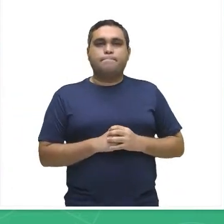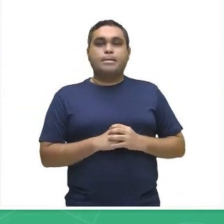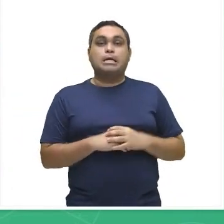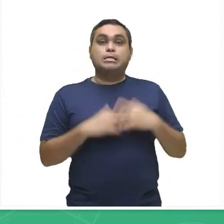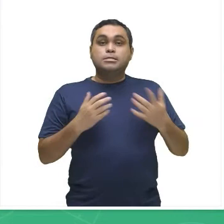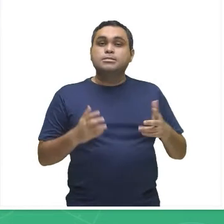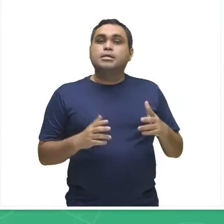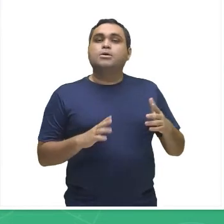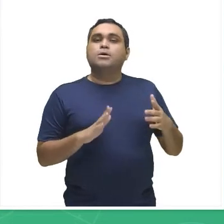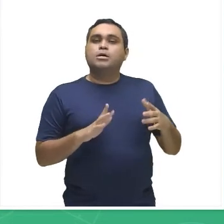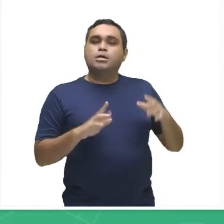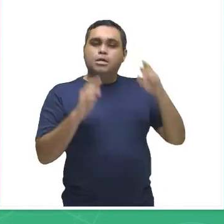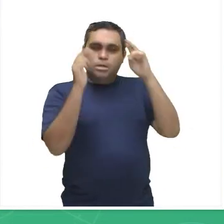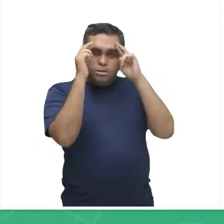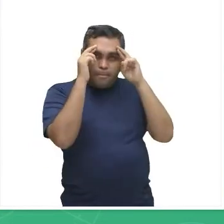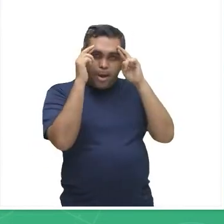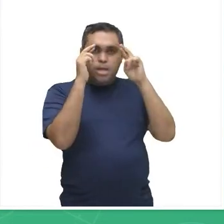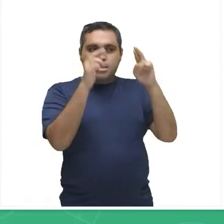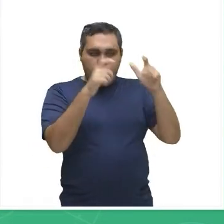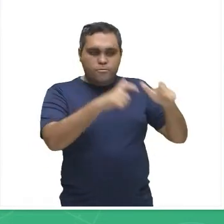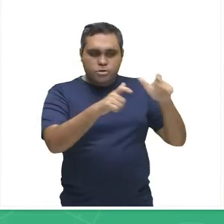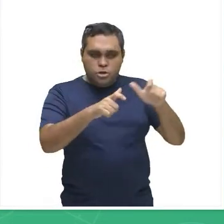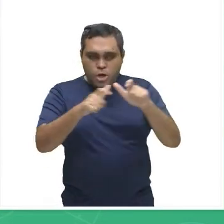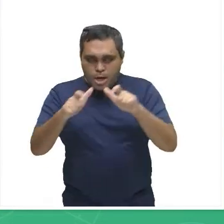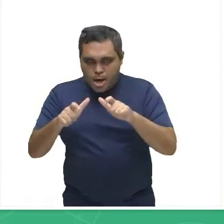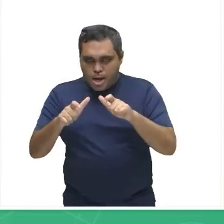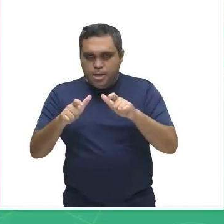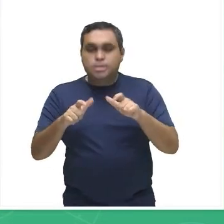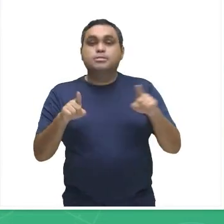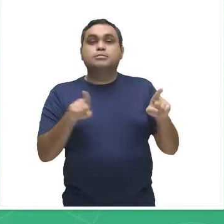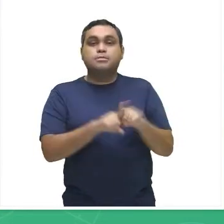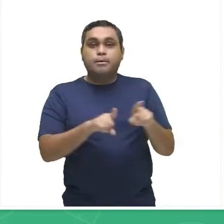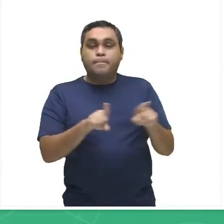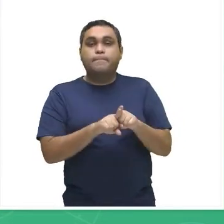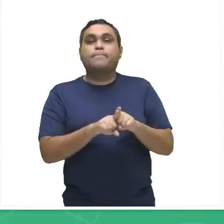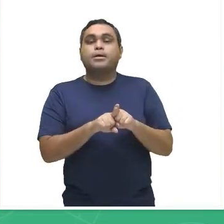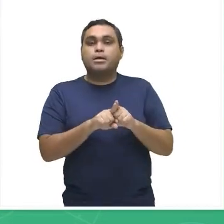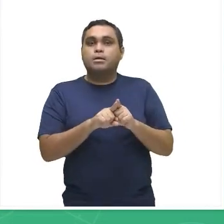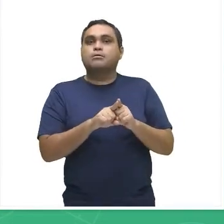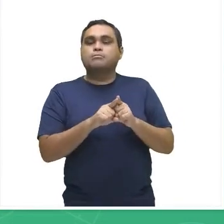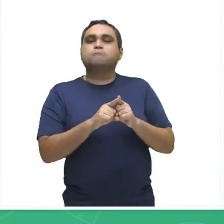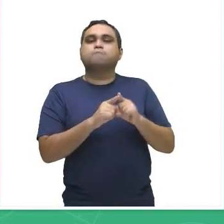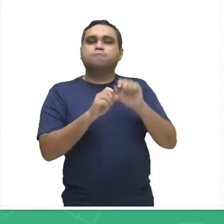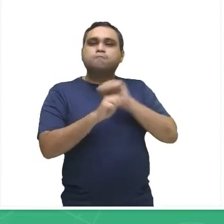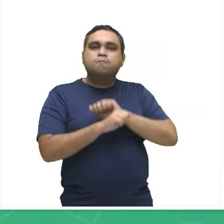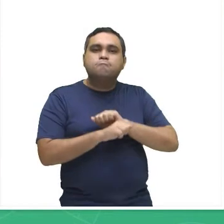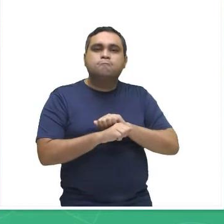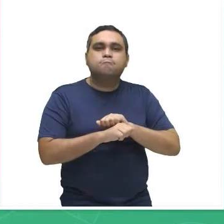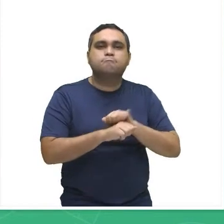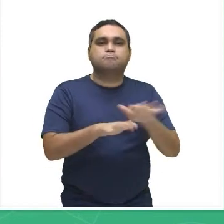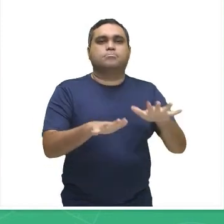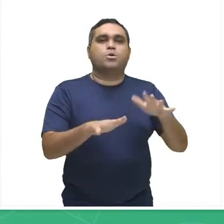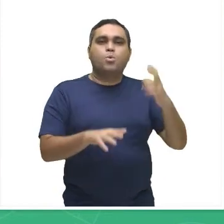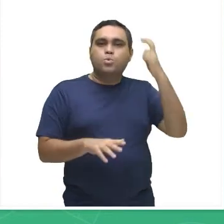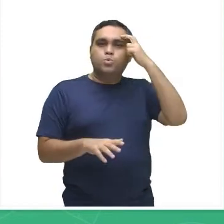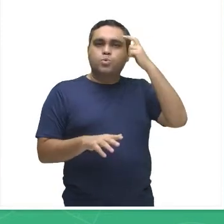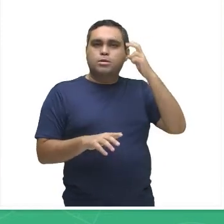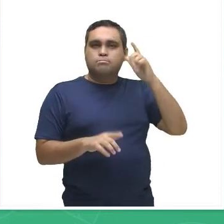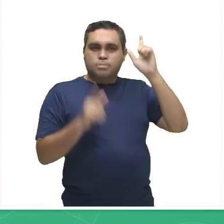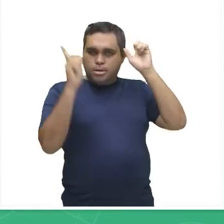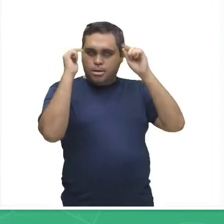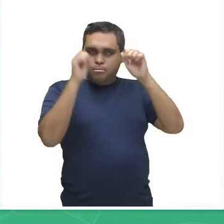cultura grega e ele também unia esses elementos da cultura grega às culturas dos povos que